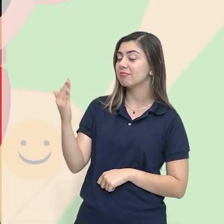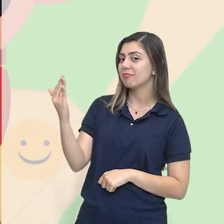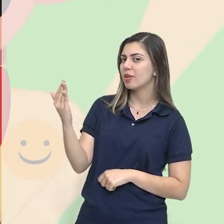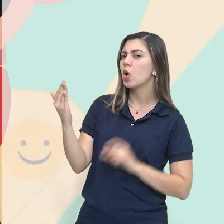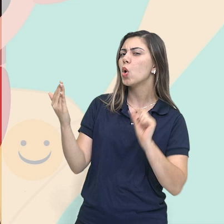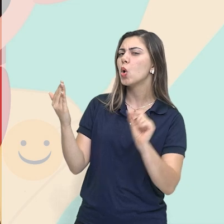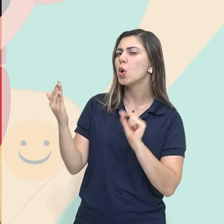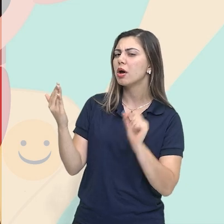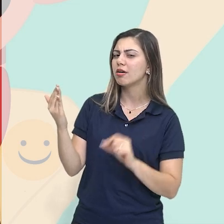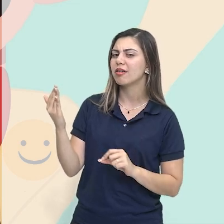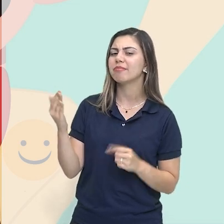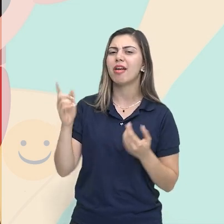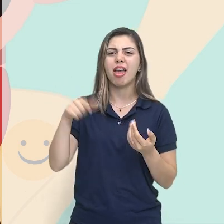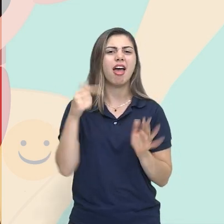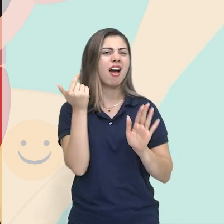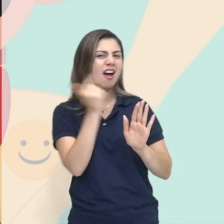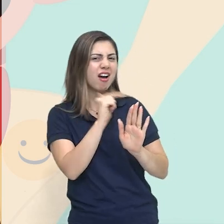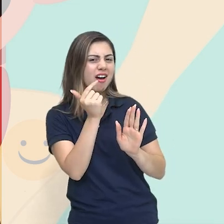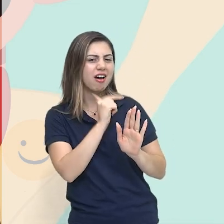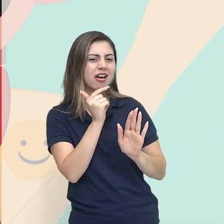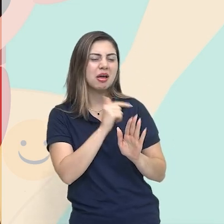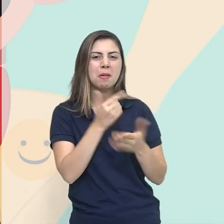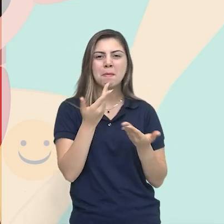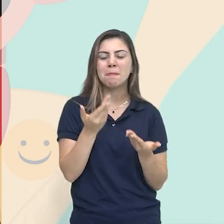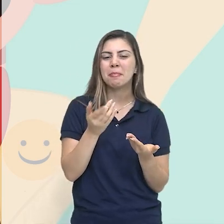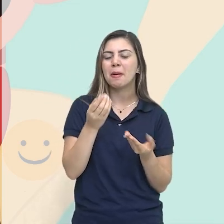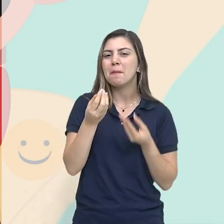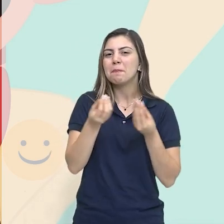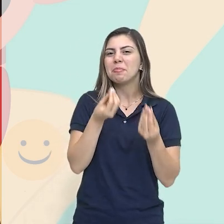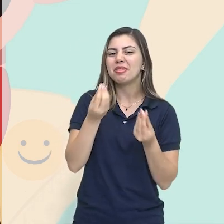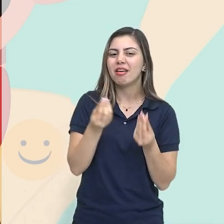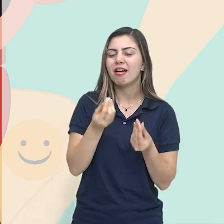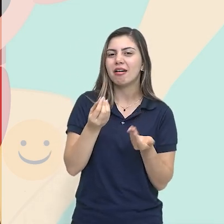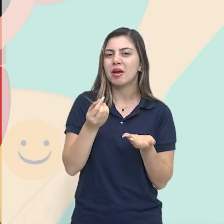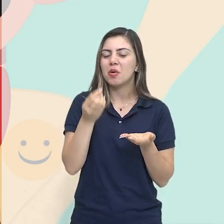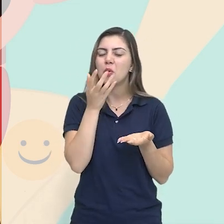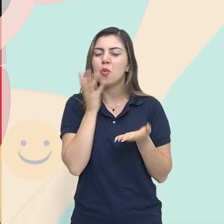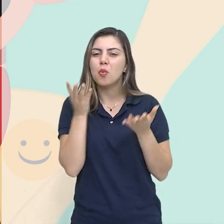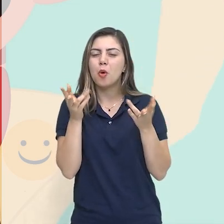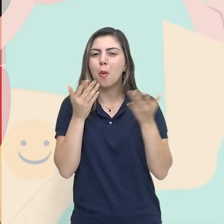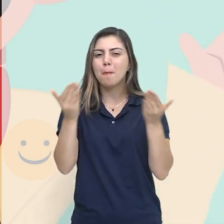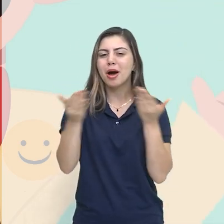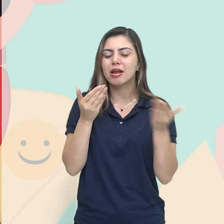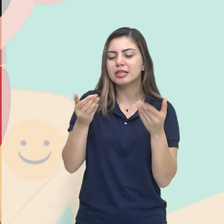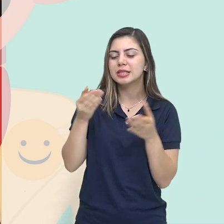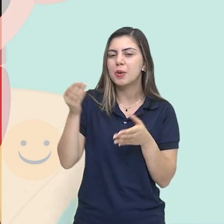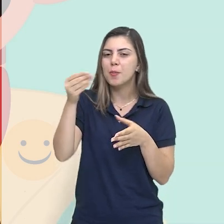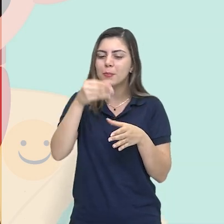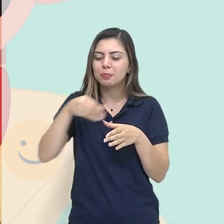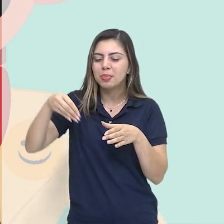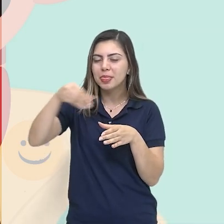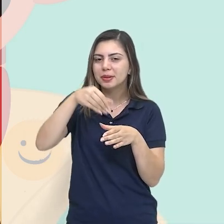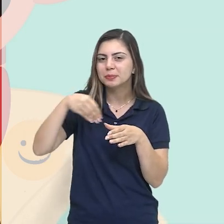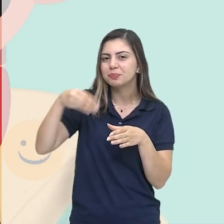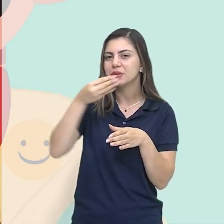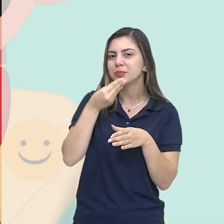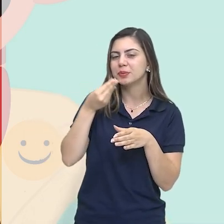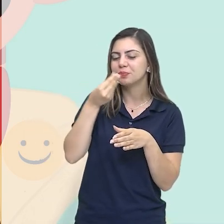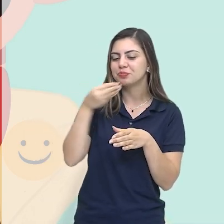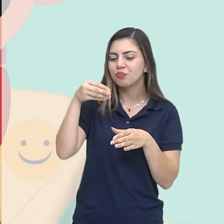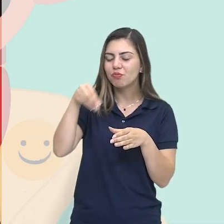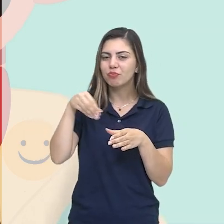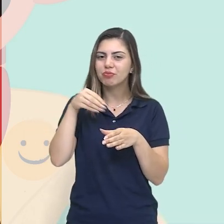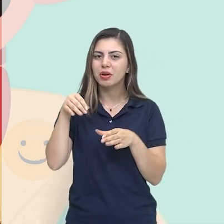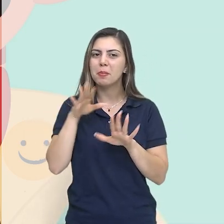Agora, a ironia é como uma pitada de tempero na conversa. É quando dizemos